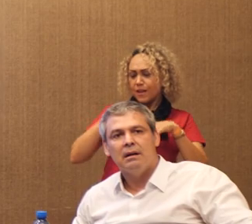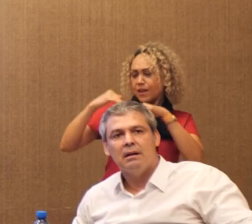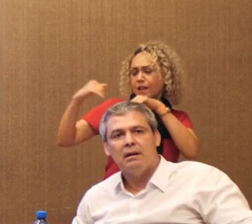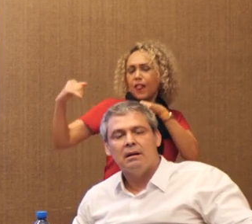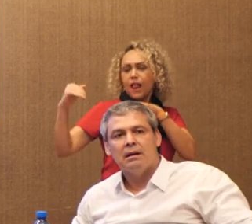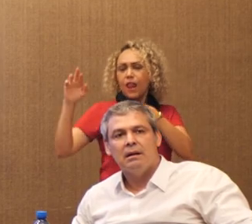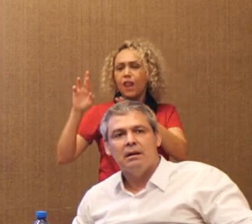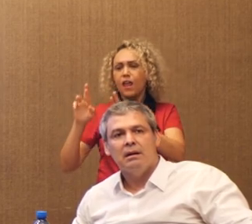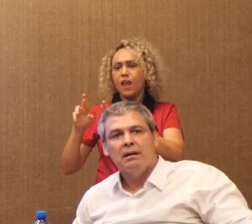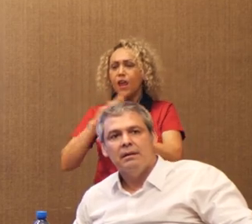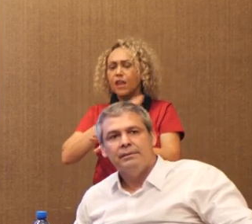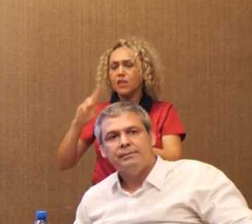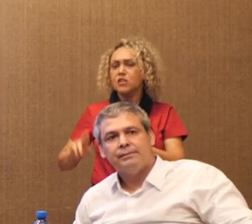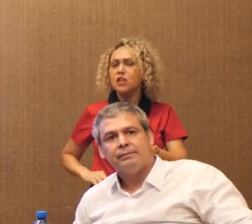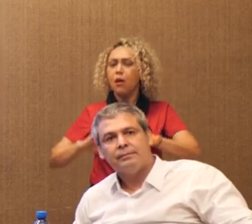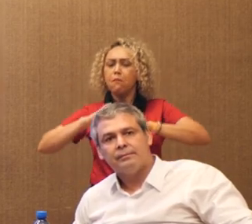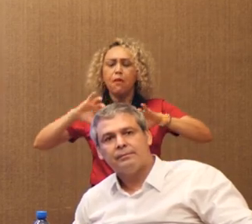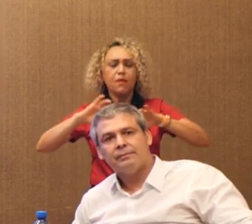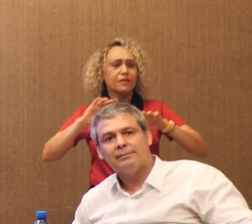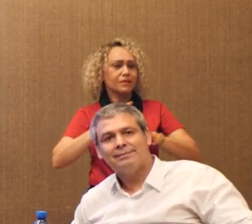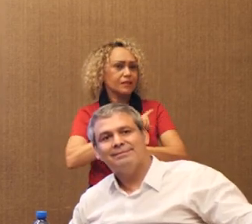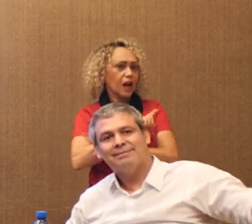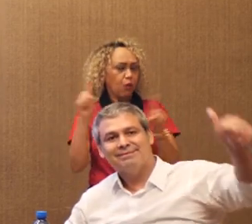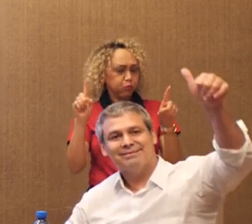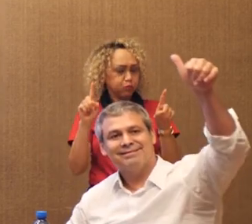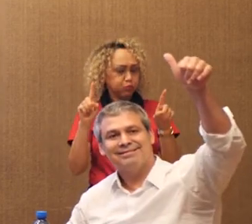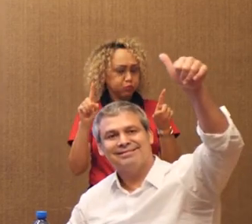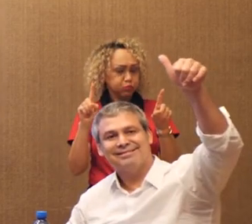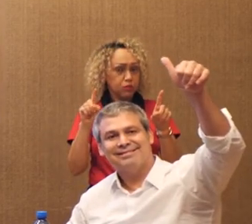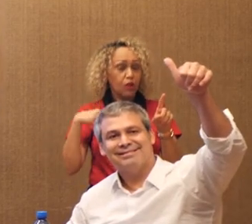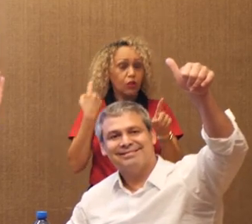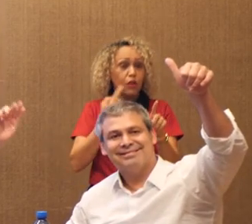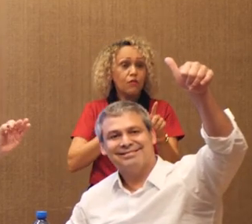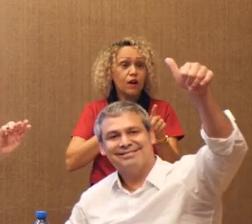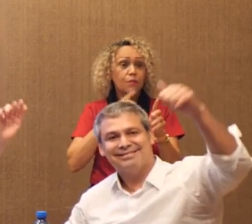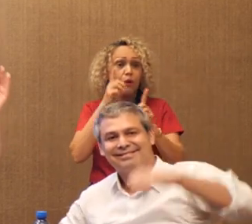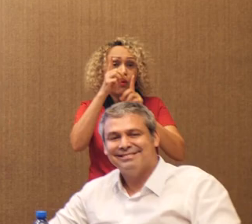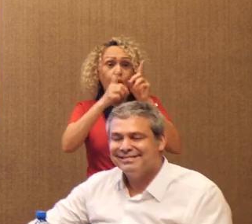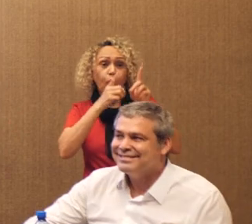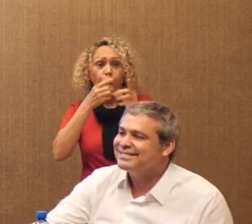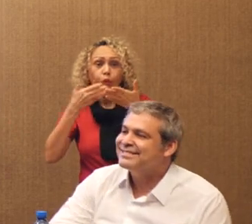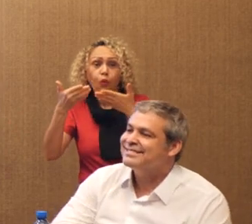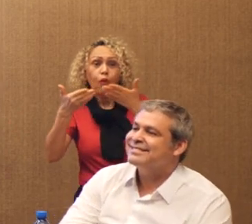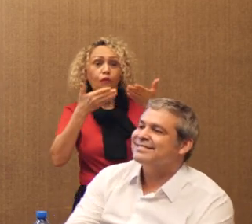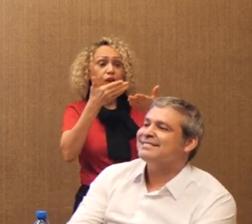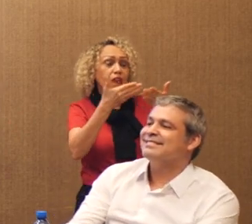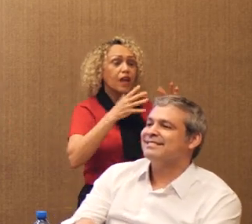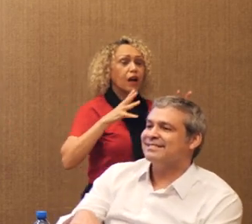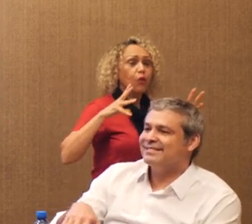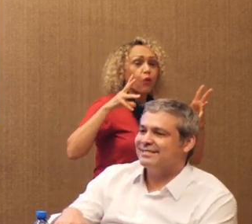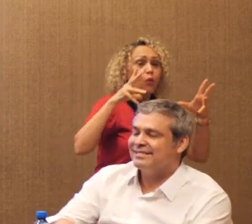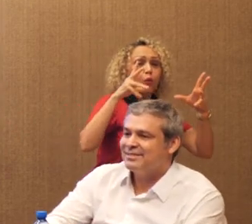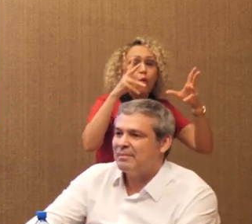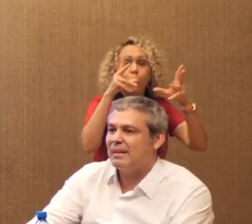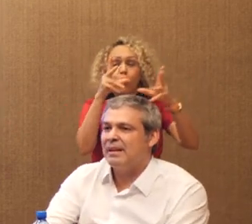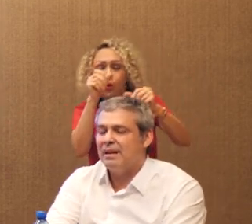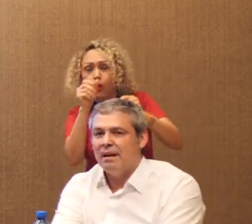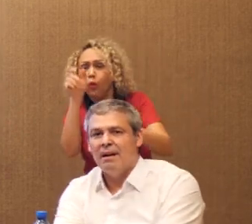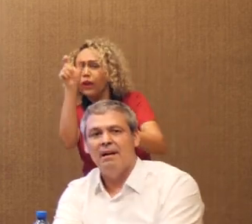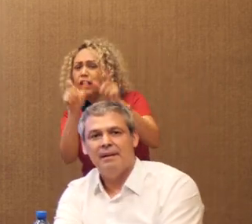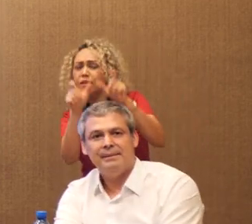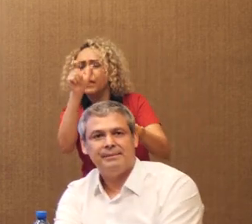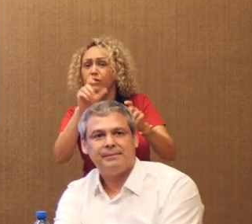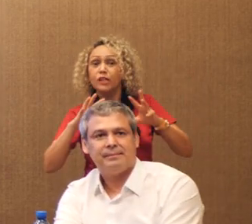são de todas as religiosidades. Tudo é o nosso povo. Nós vamos disputar o coração